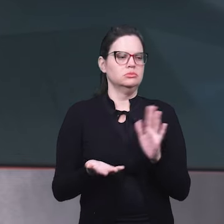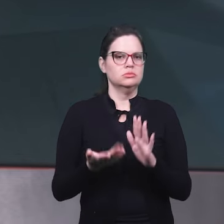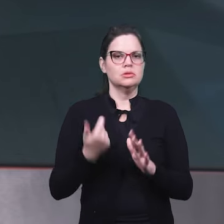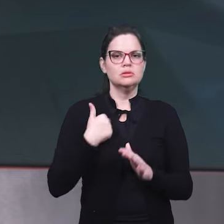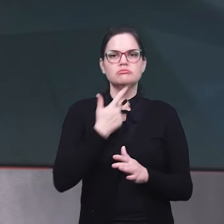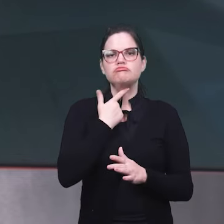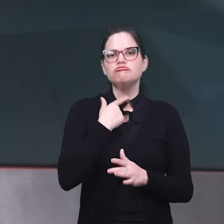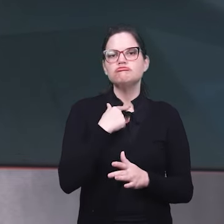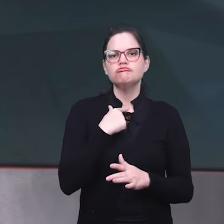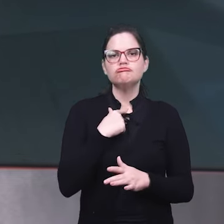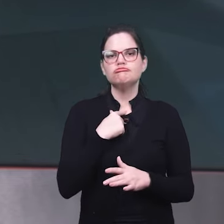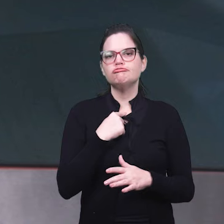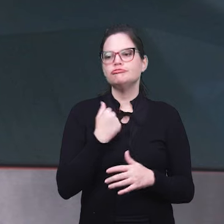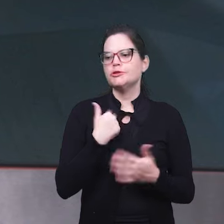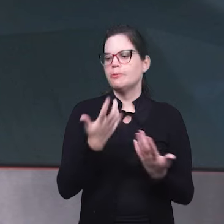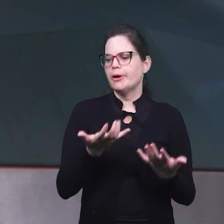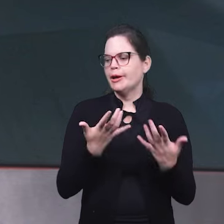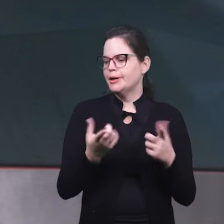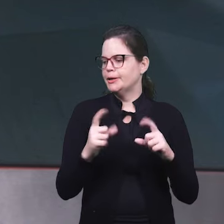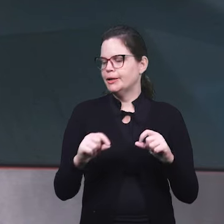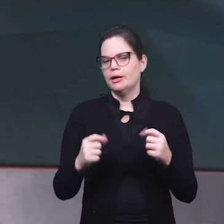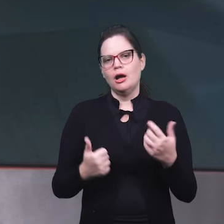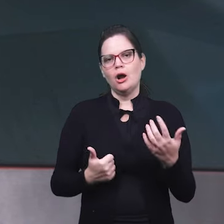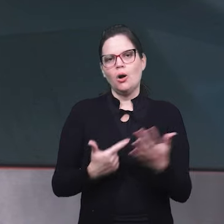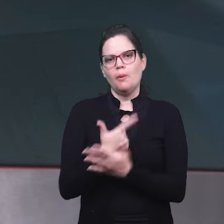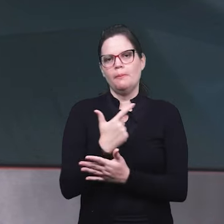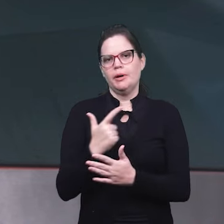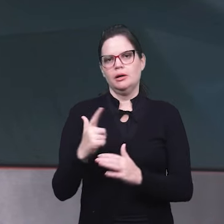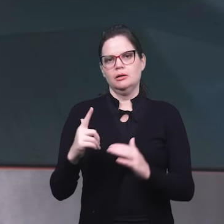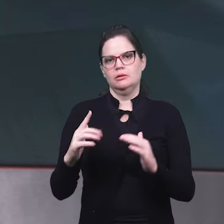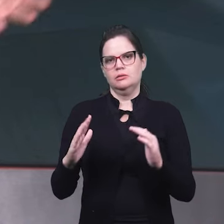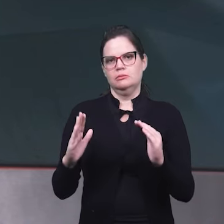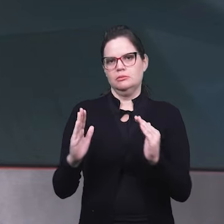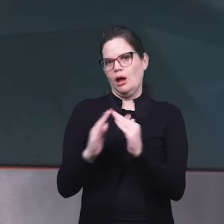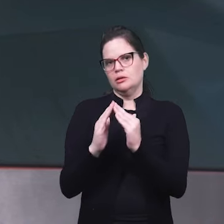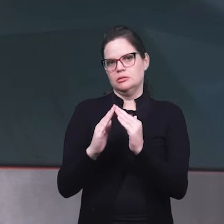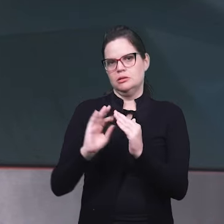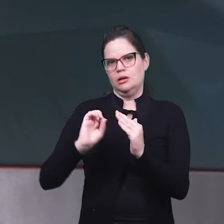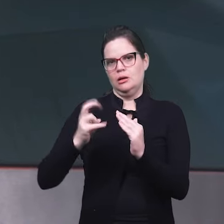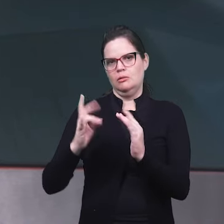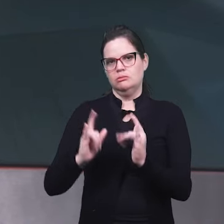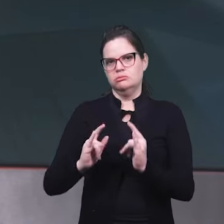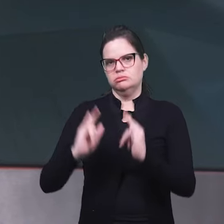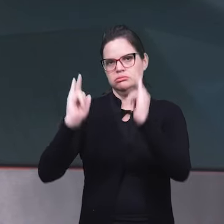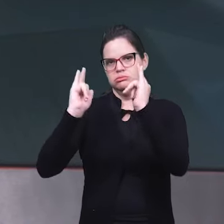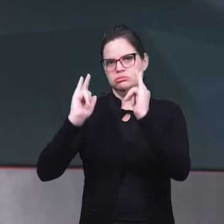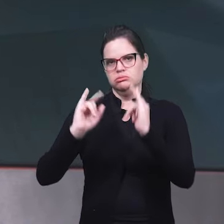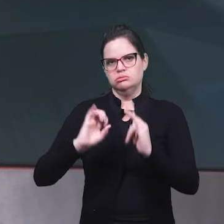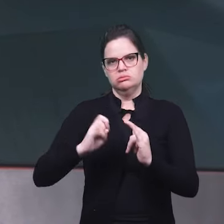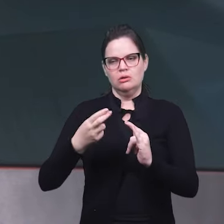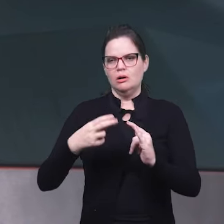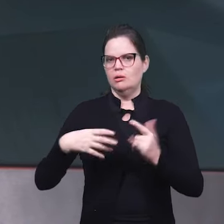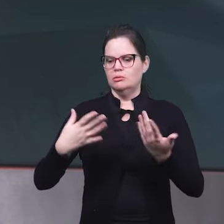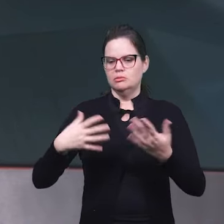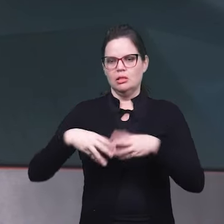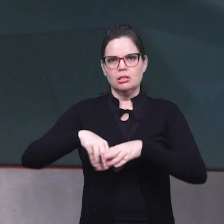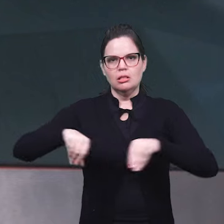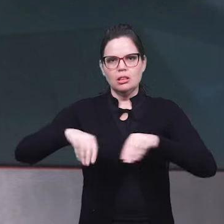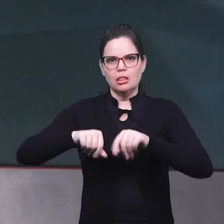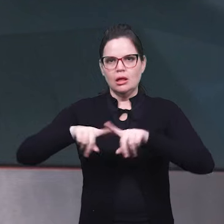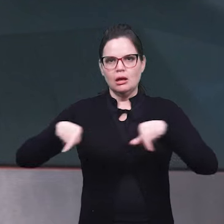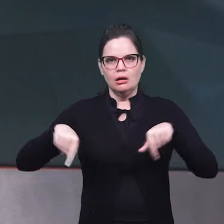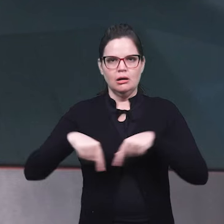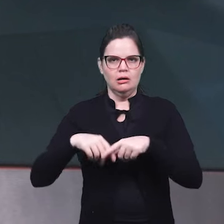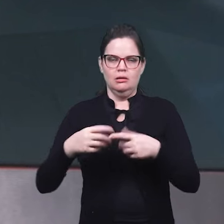meu desejo é comprar um imóvel. um terreno, ou uma casa construída, um apartamento,